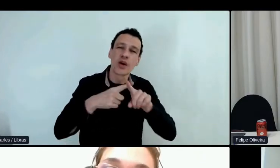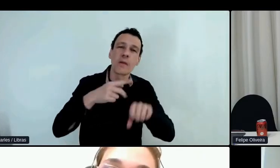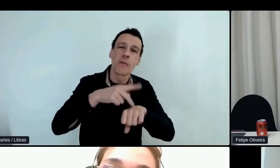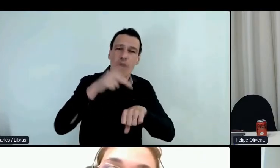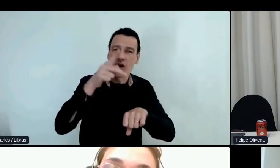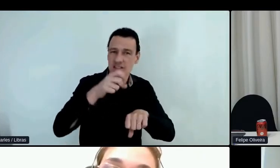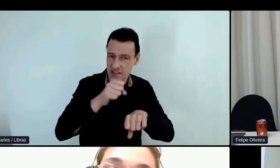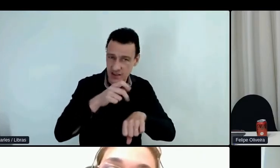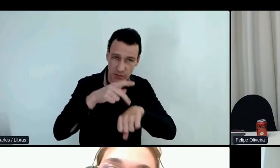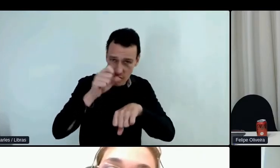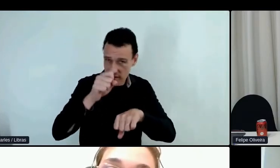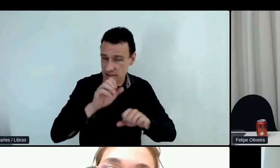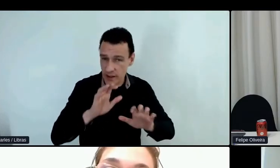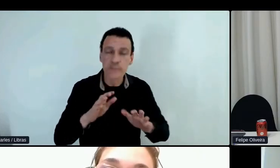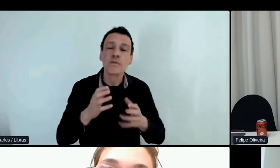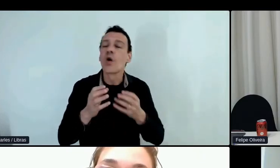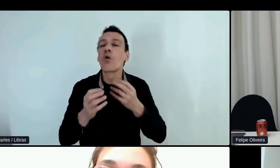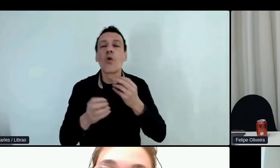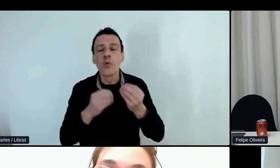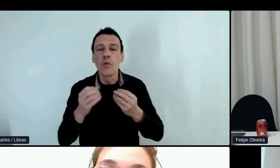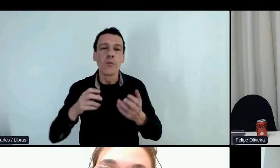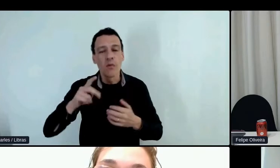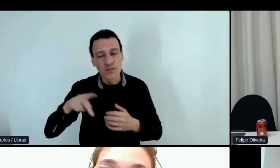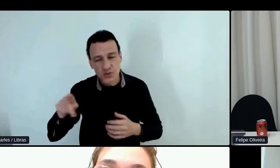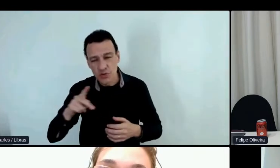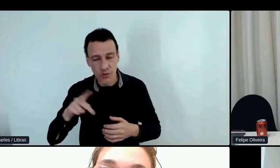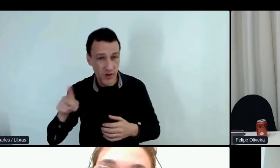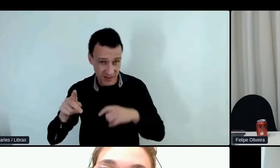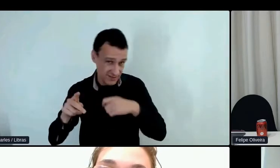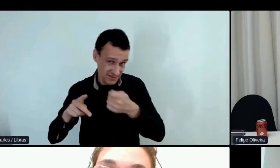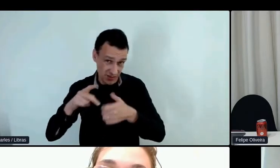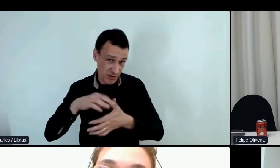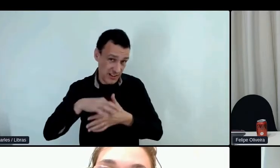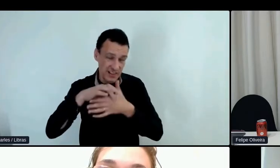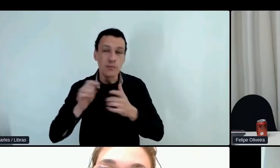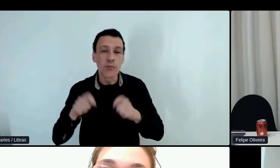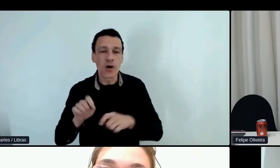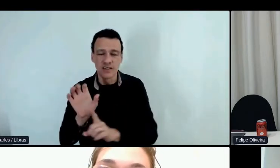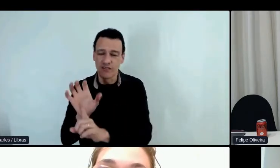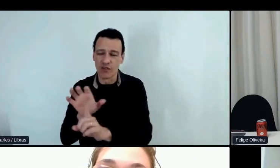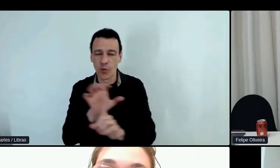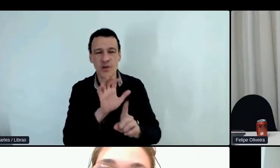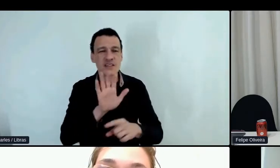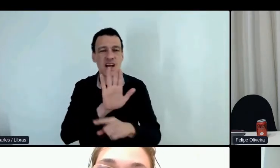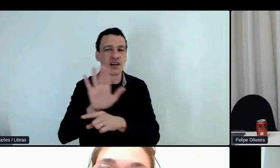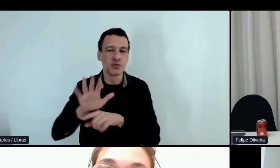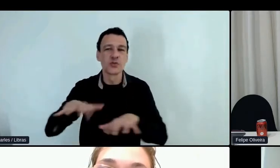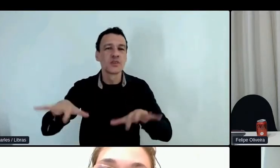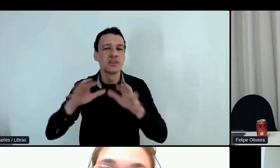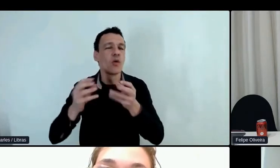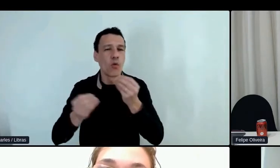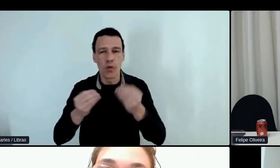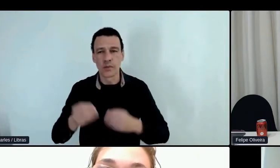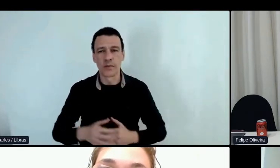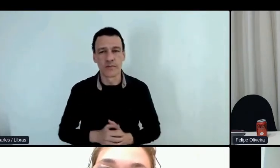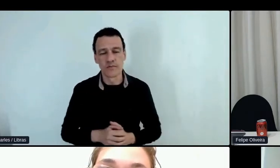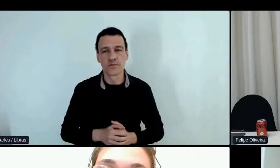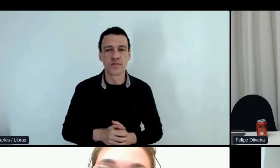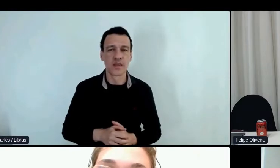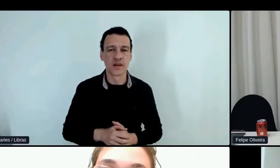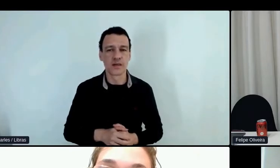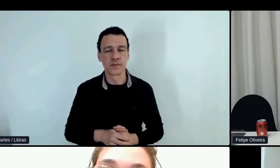e aí eu acho que a Paloma, dentro do Mercado Livre, vai poder falar, porque ela está dentro do Mercado Livre, e a Cátia numa perspectiva diferente também, porque a Cátia está numa